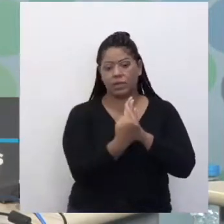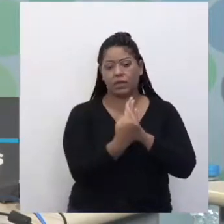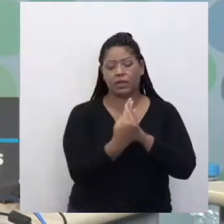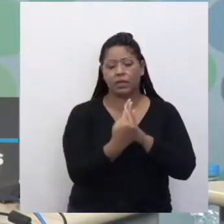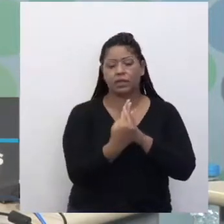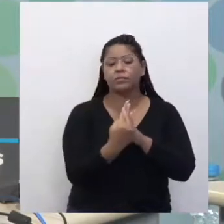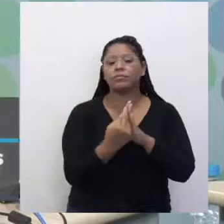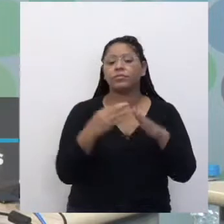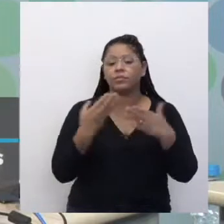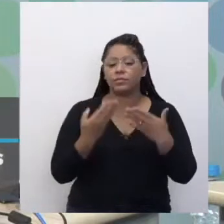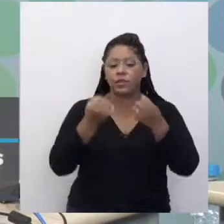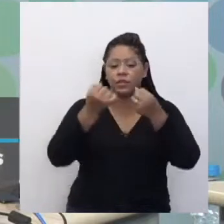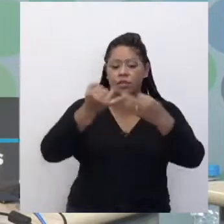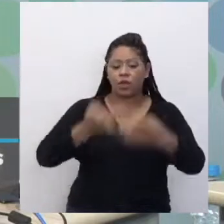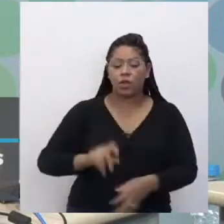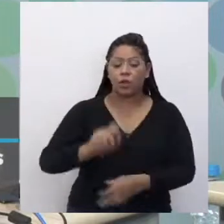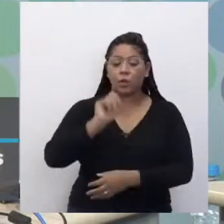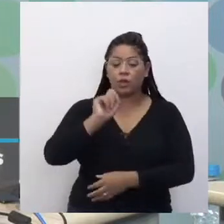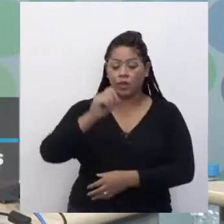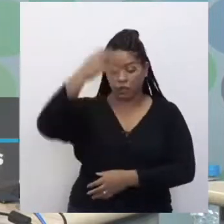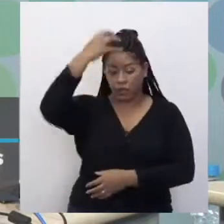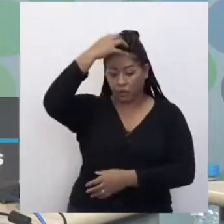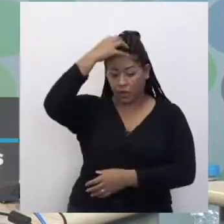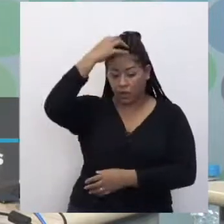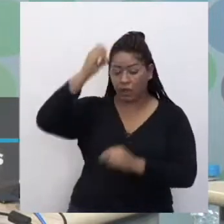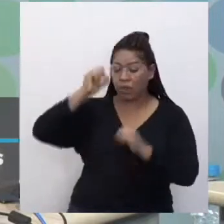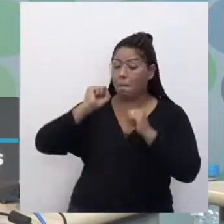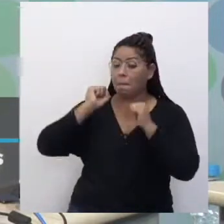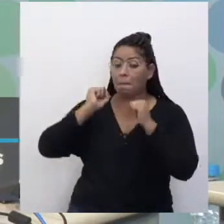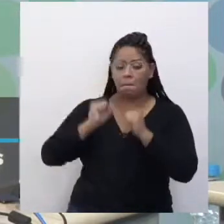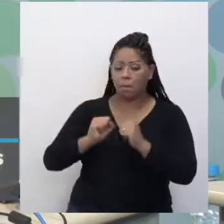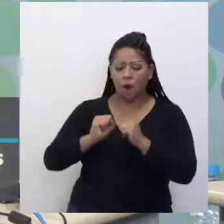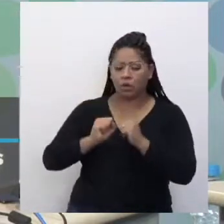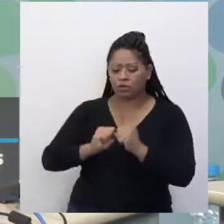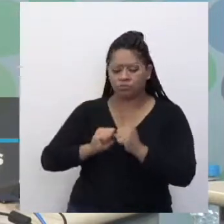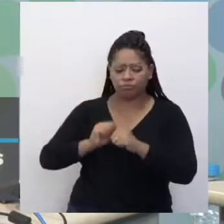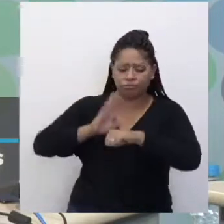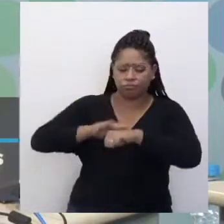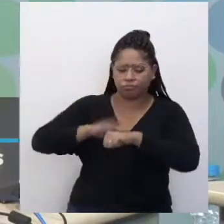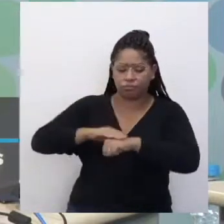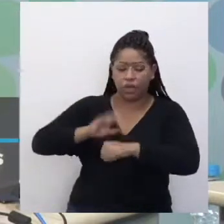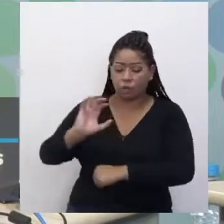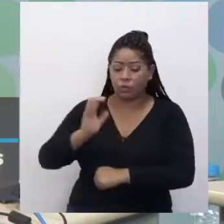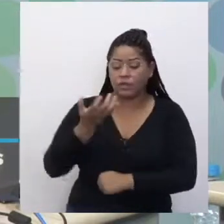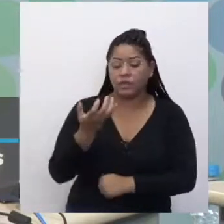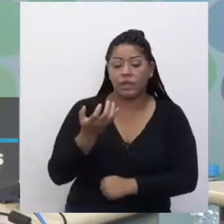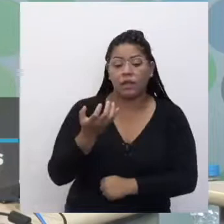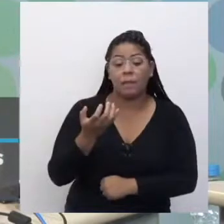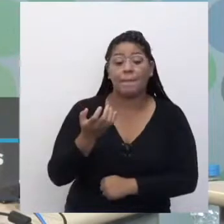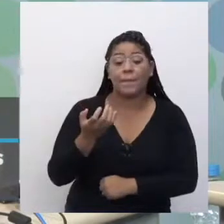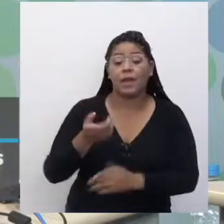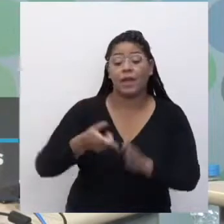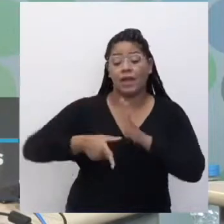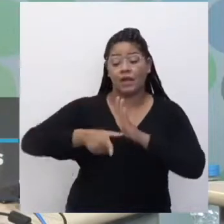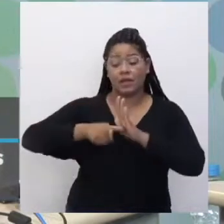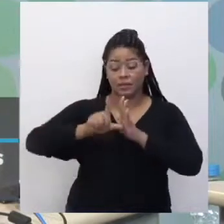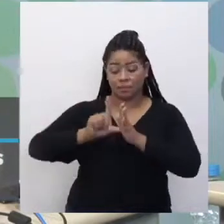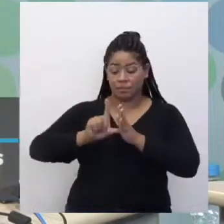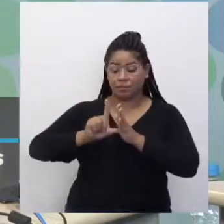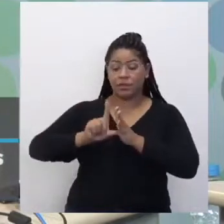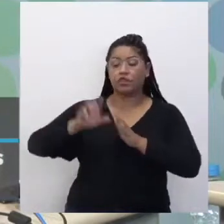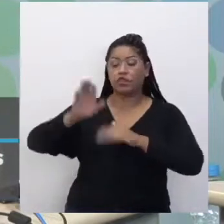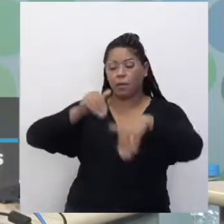não pode tomar determinadas decisões sem antes consultar esse grande conselho aí. Então, a gente já está vendo